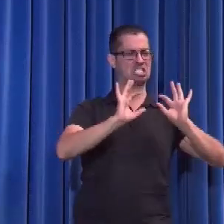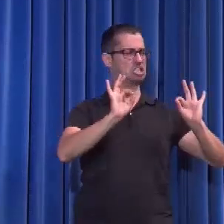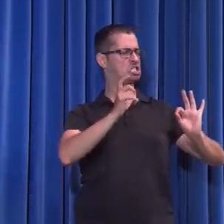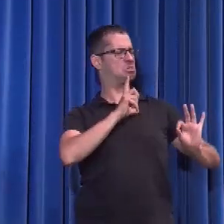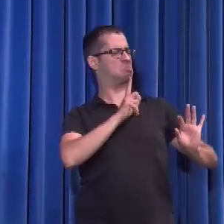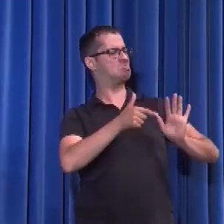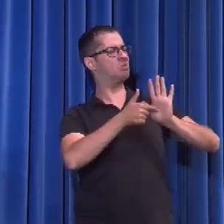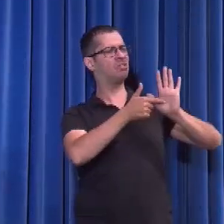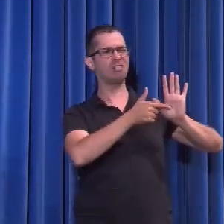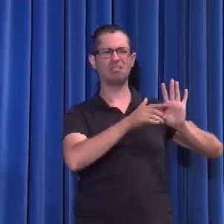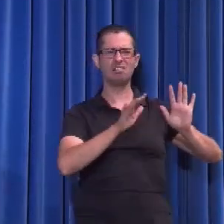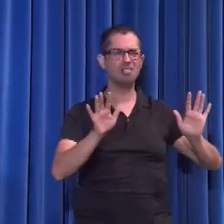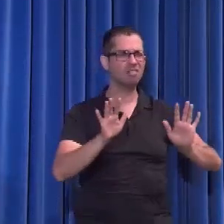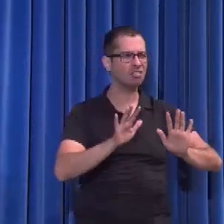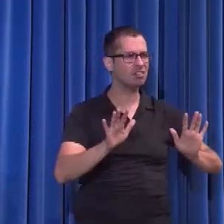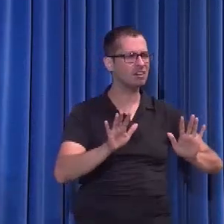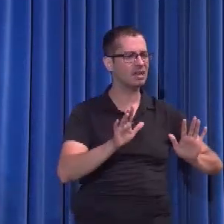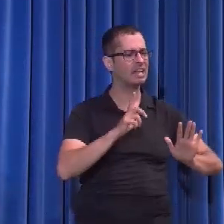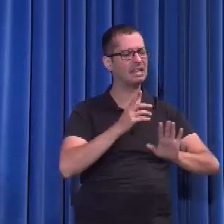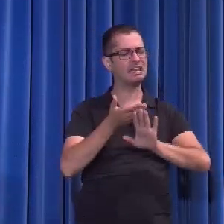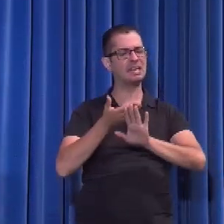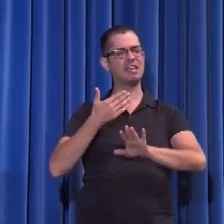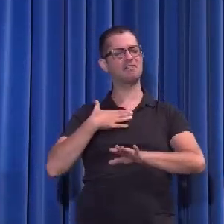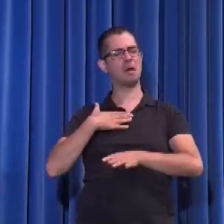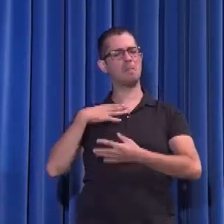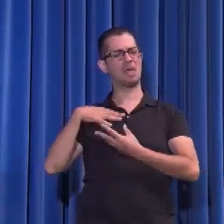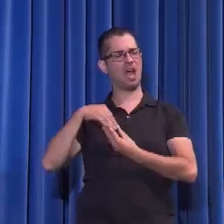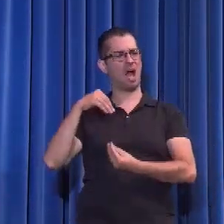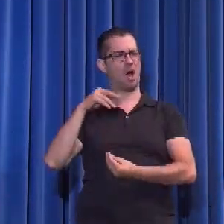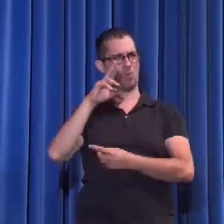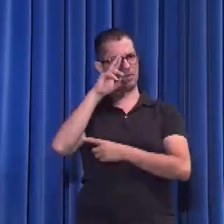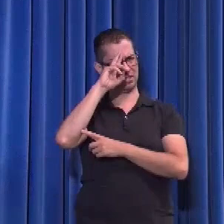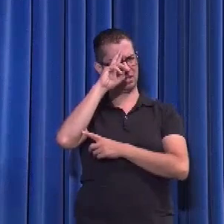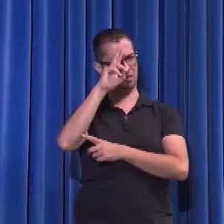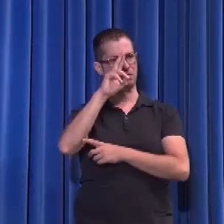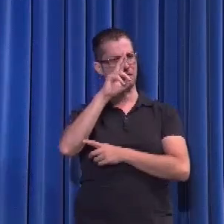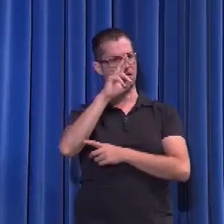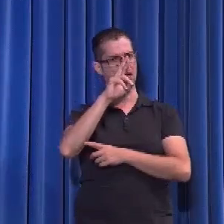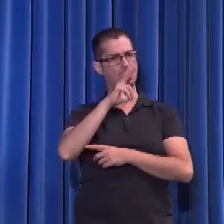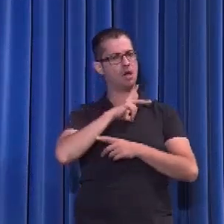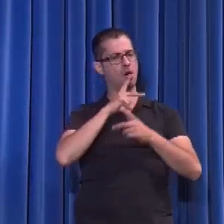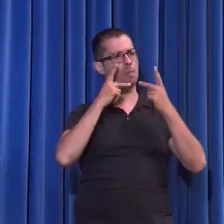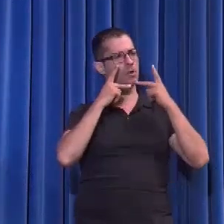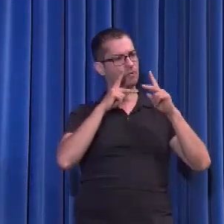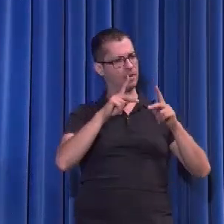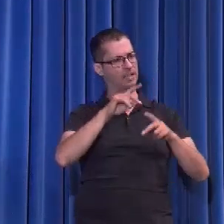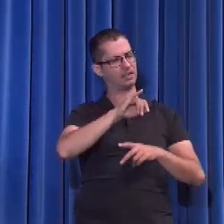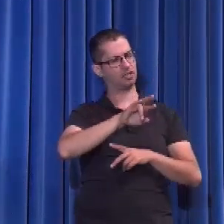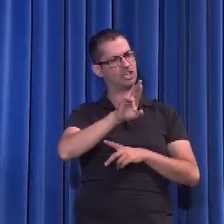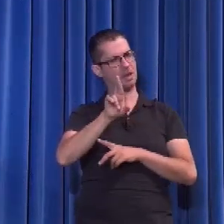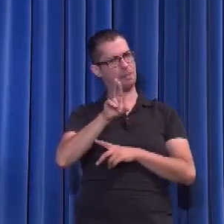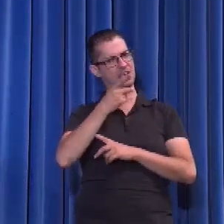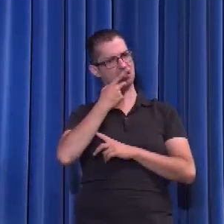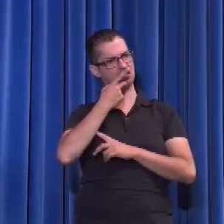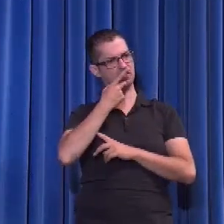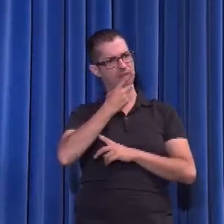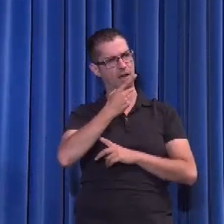nisso. Livra a minha alma. O que o profeta Jeremias está dizendo é